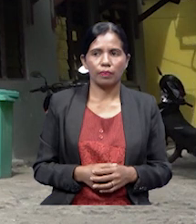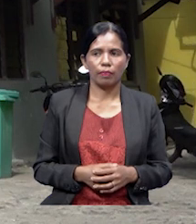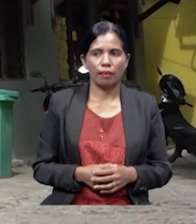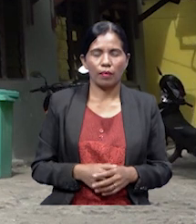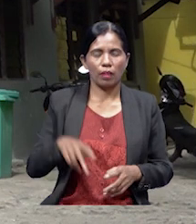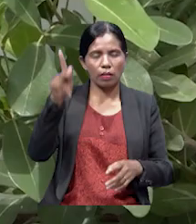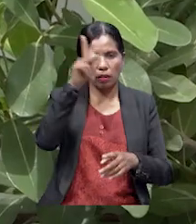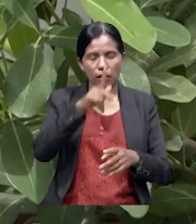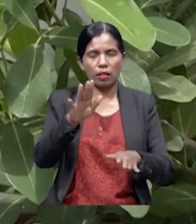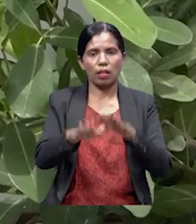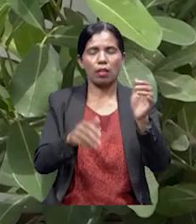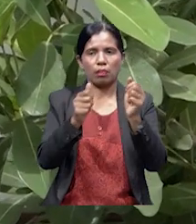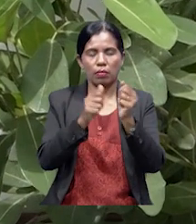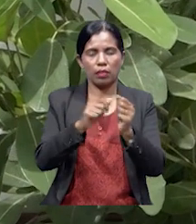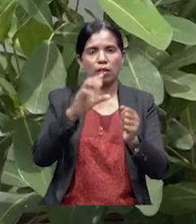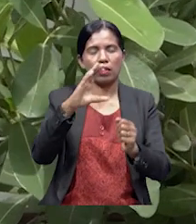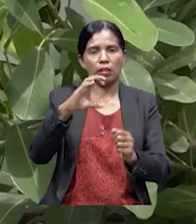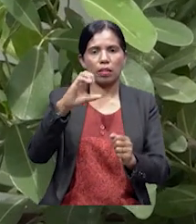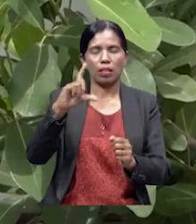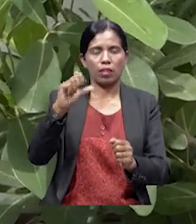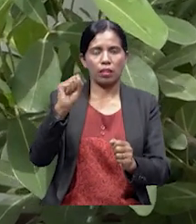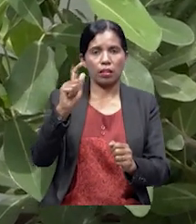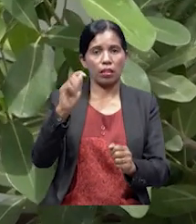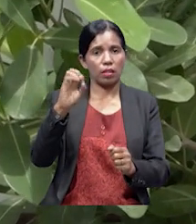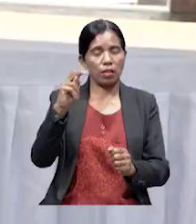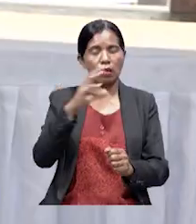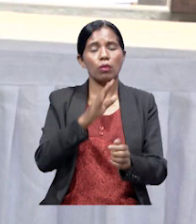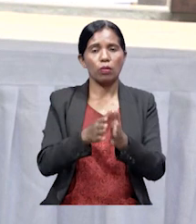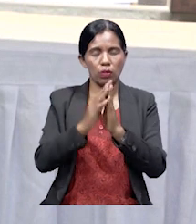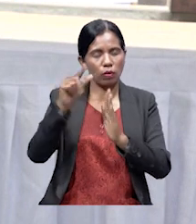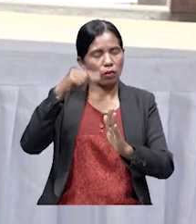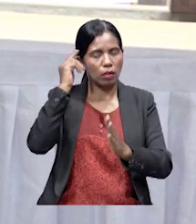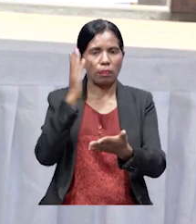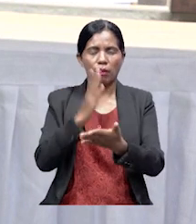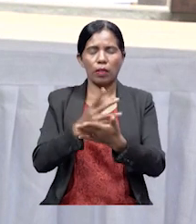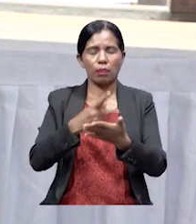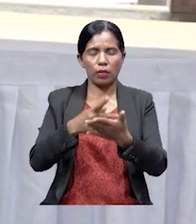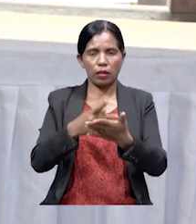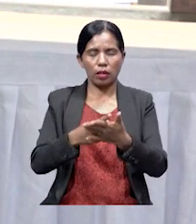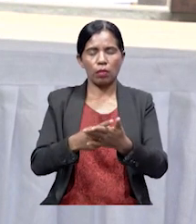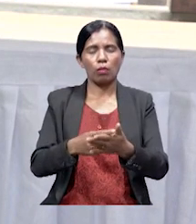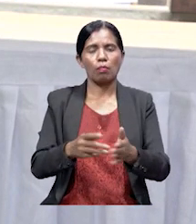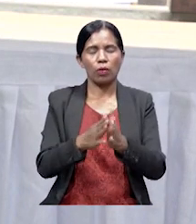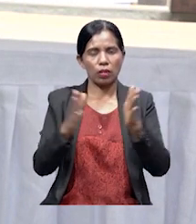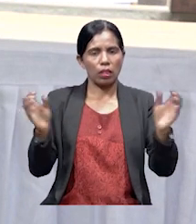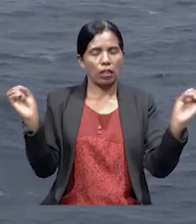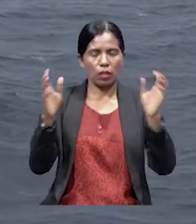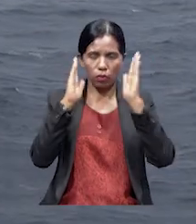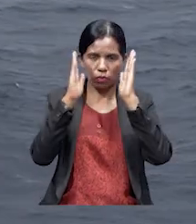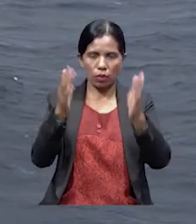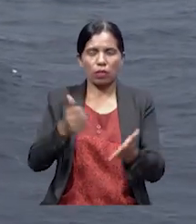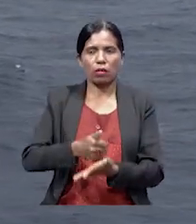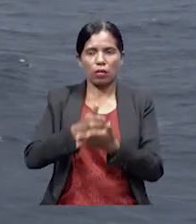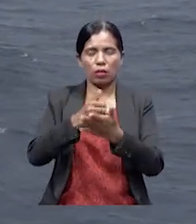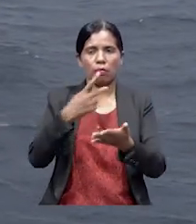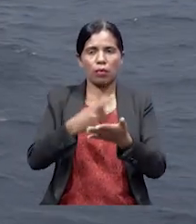Pesquisador Lau Hamutuk Celestino Pereira Guzmão, russo governo ato para projeto BOT Sirnebe, lá e a certeza para retorno, hanesan projeto